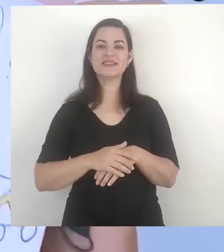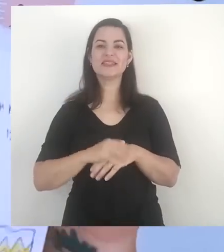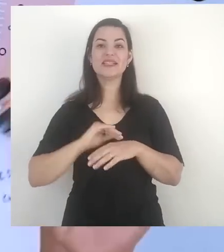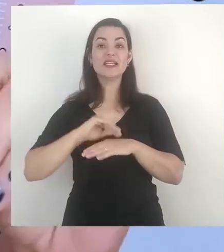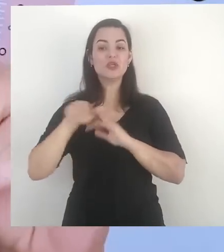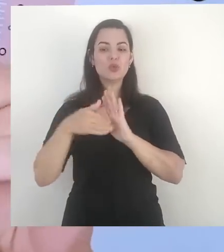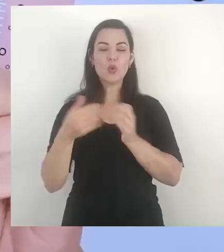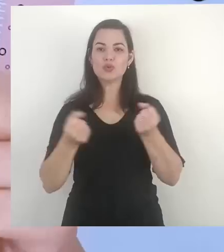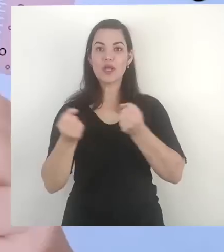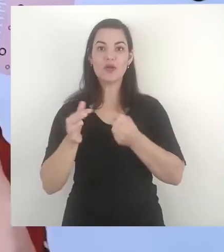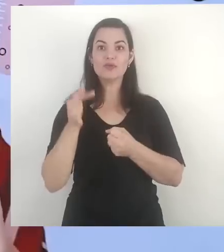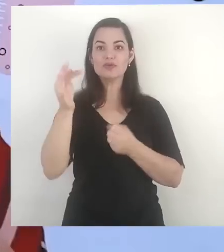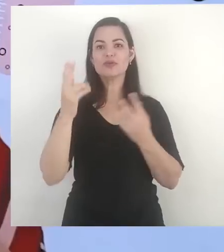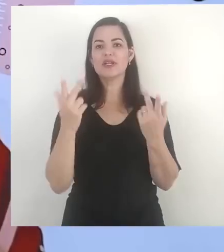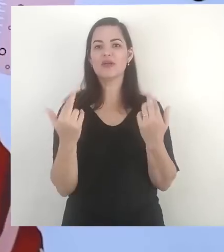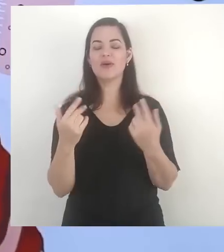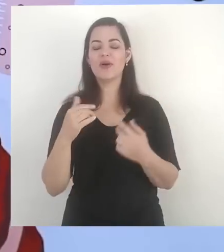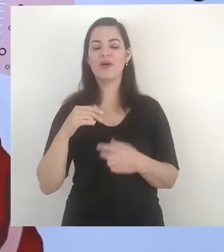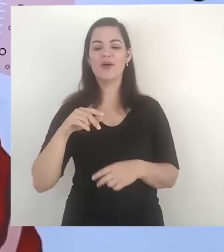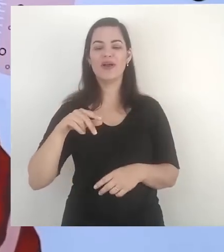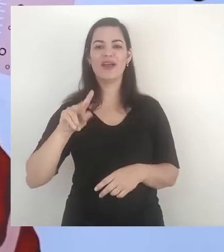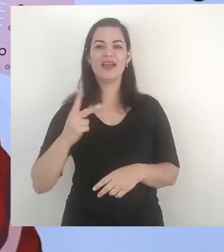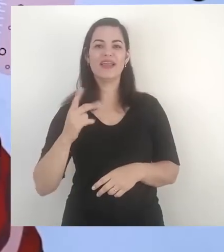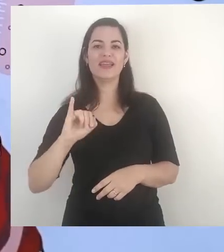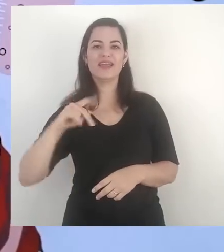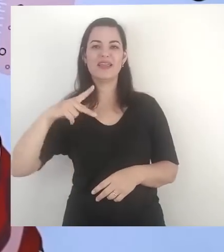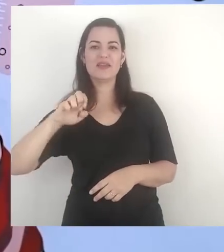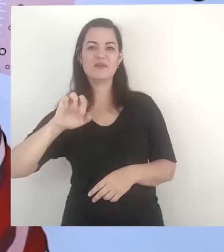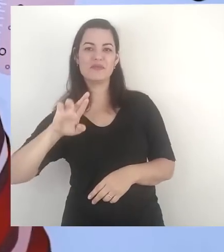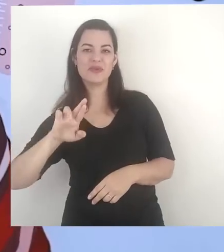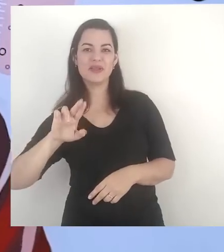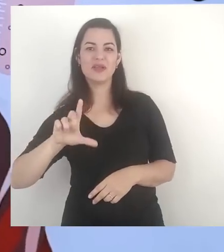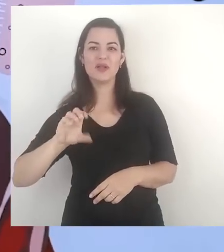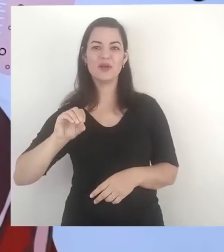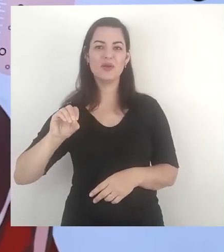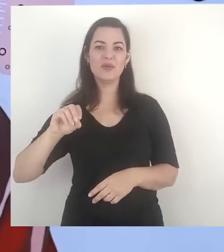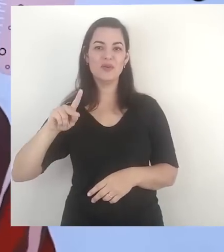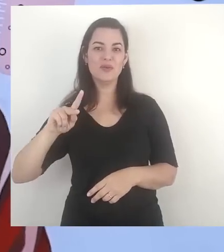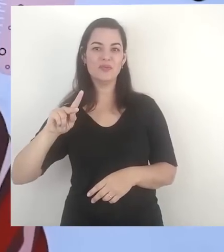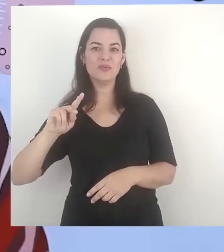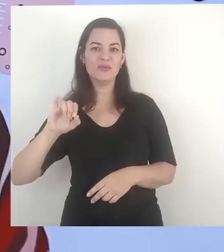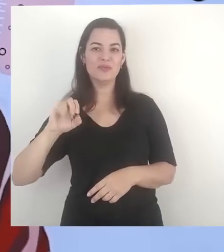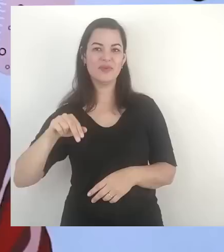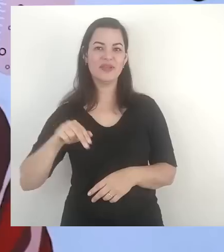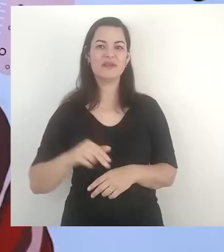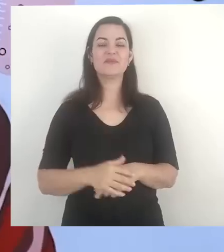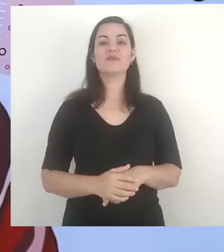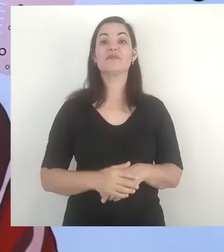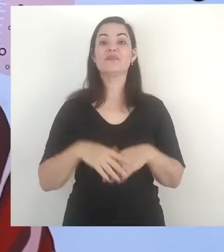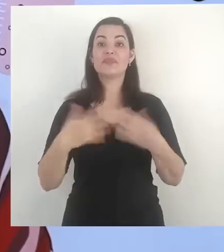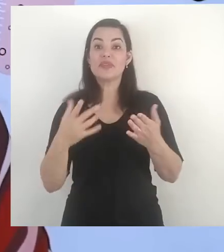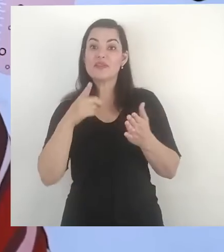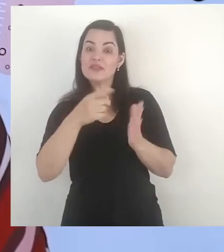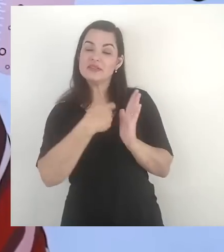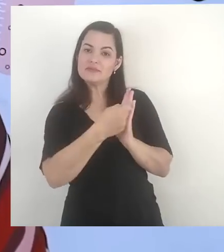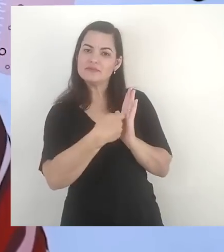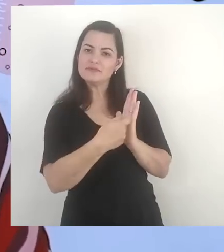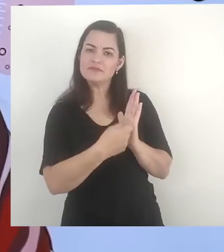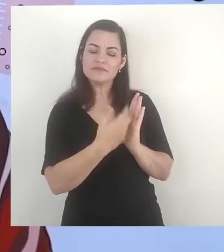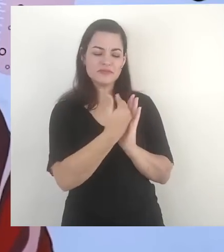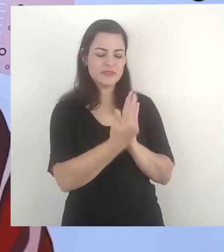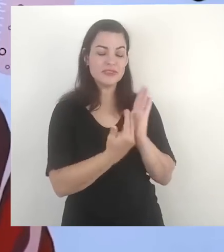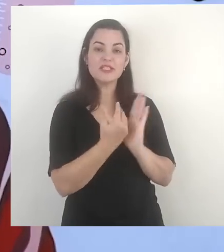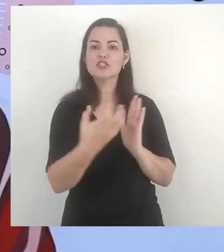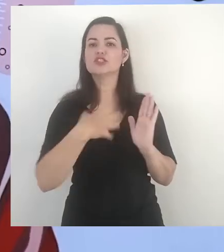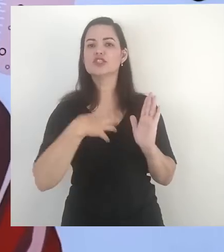Hyperloop. Então você vai construir a sua linha do tempo, marcando do seu melhor jeito toda a evolução